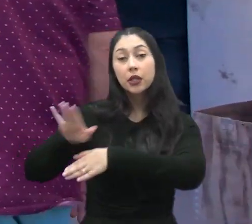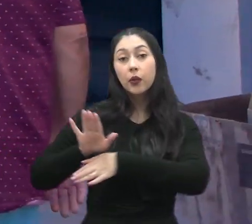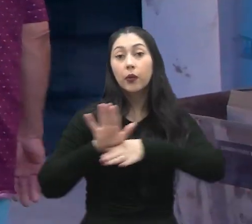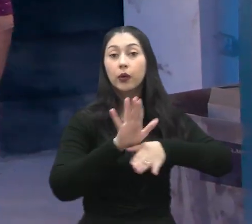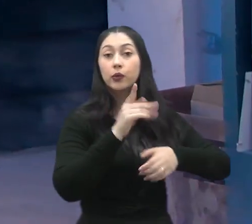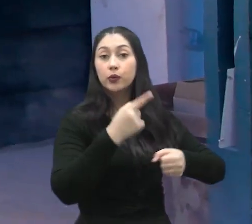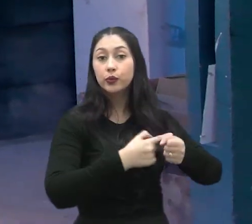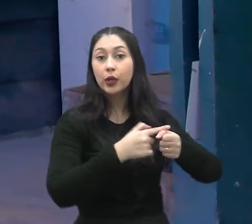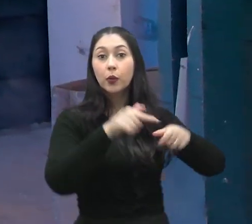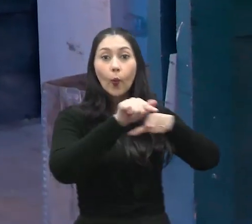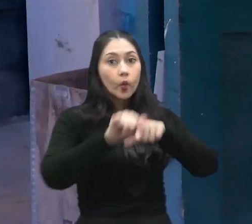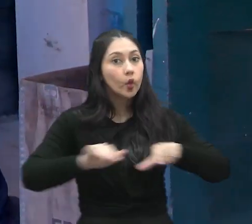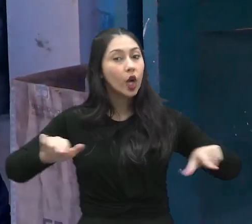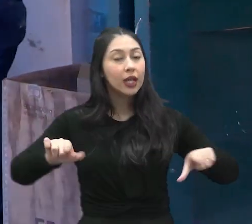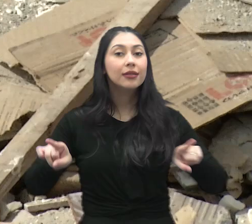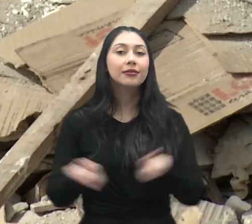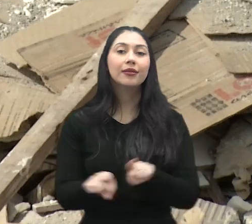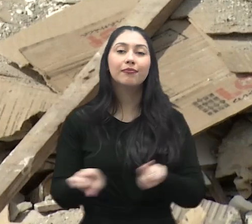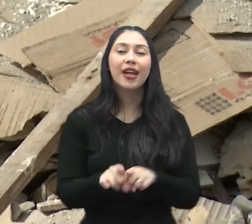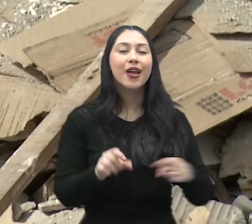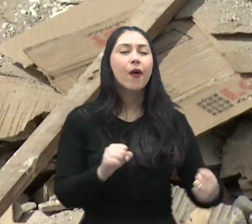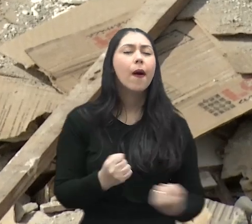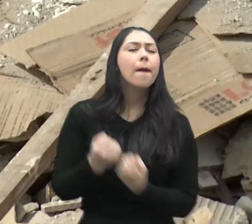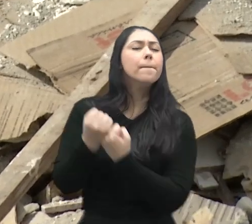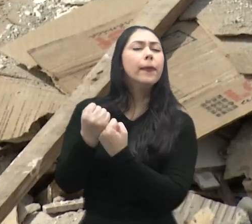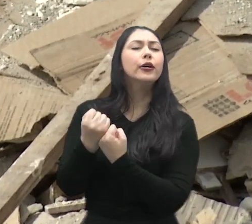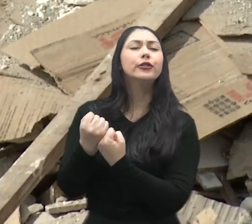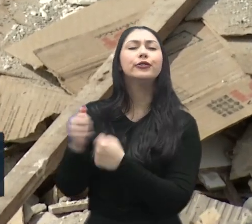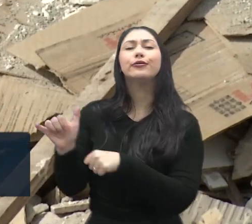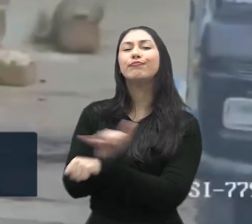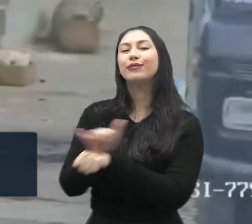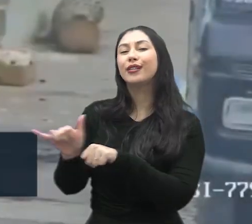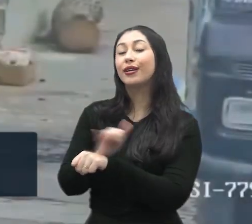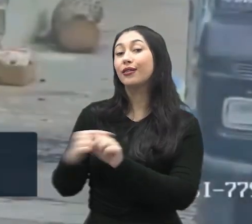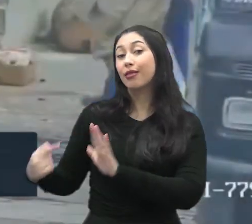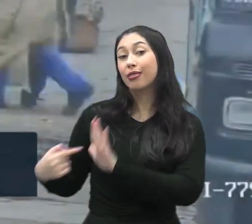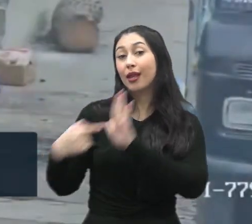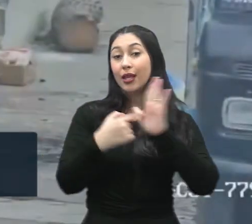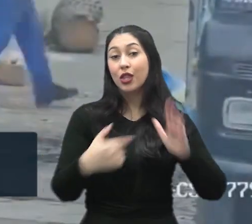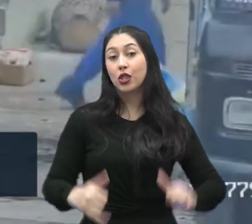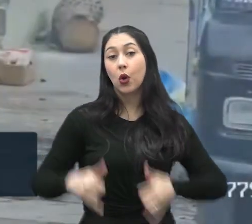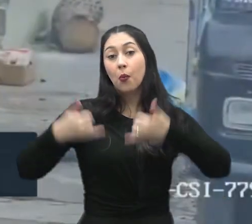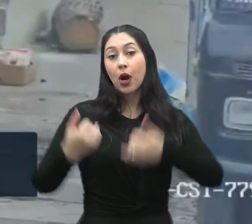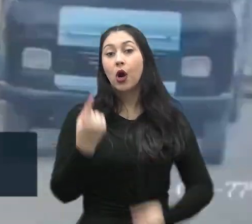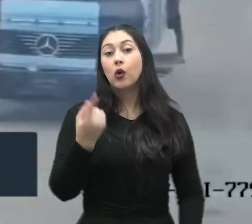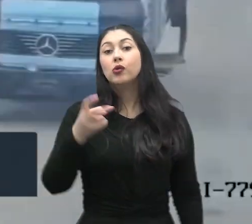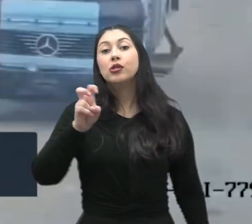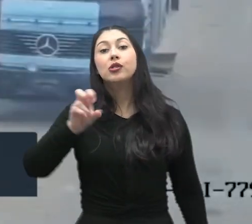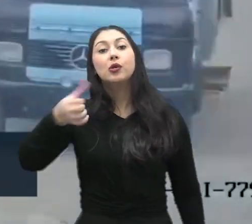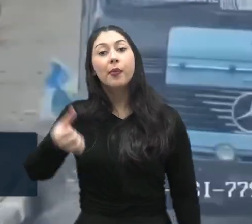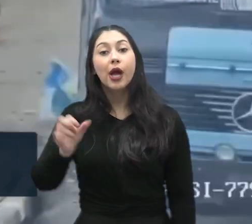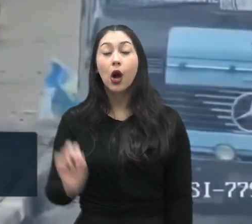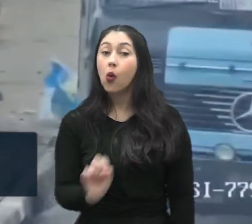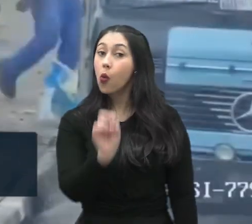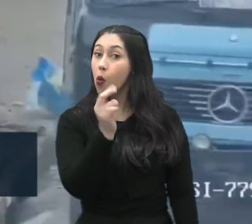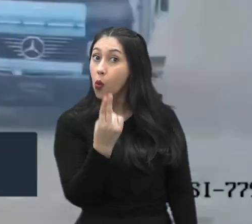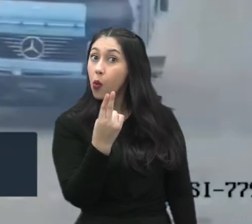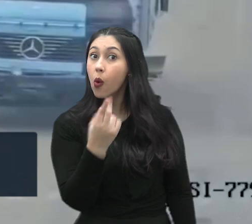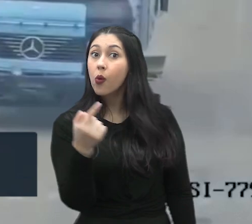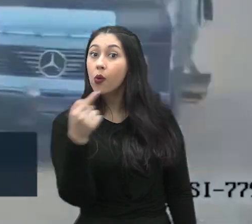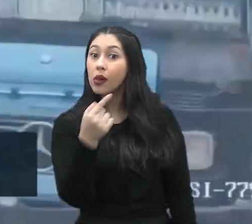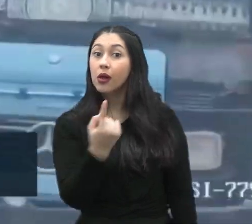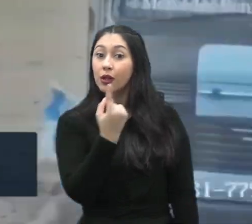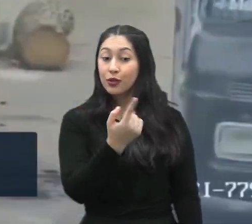população ajuda a manter a cidade limpa. Outro apoio vem das denúncias que podem ser feitas pelo 156 ou na Central